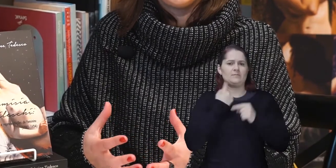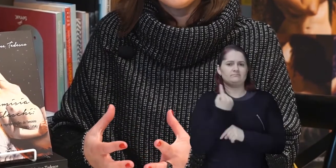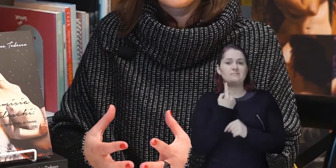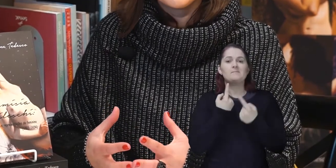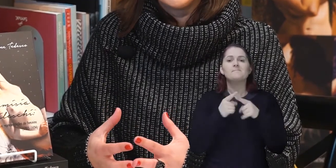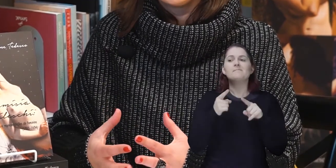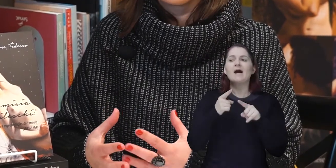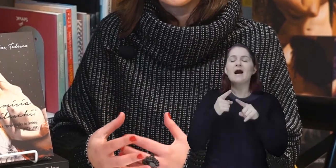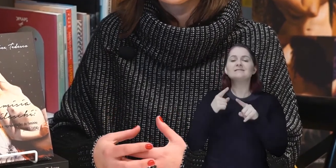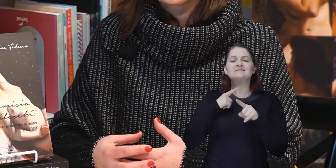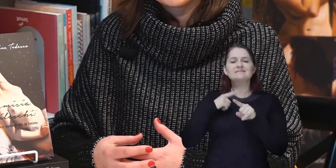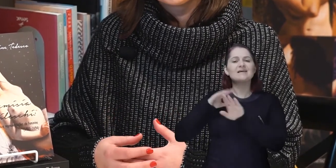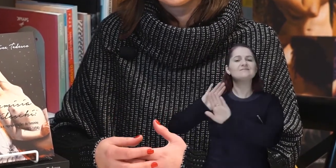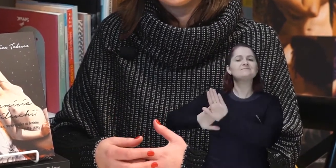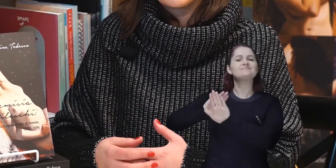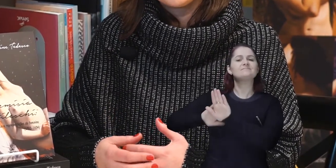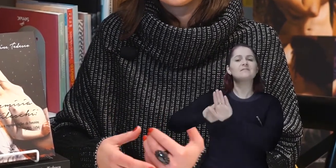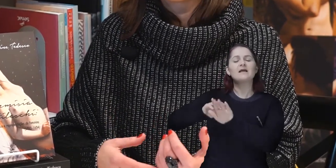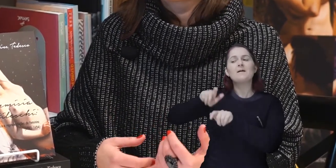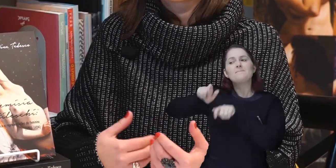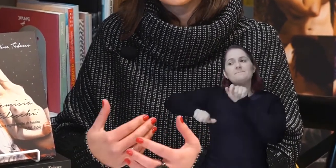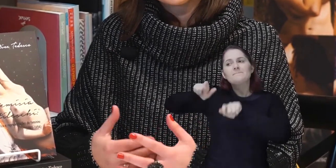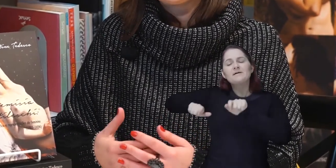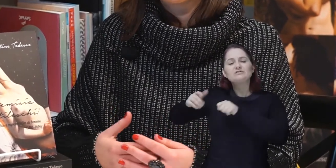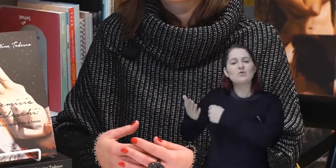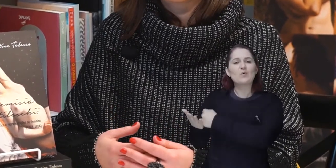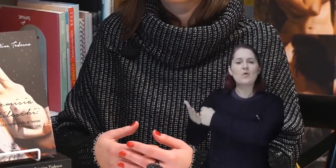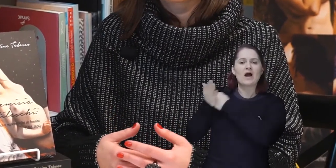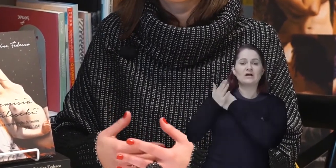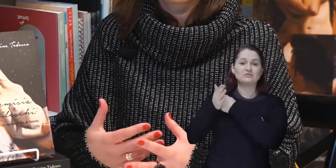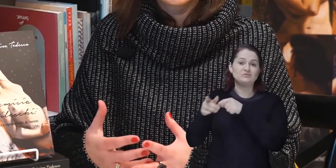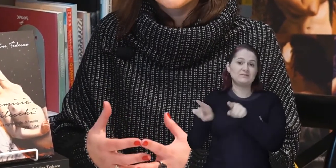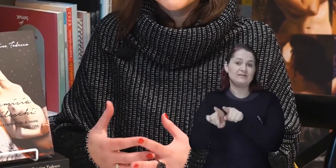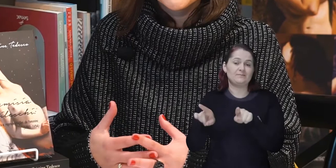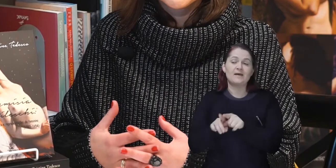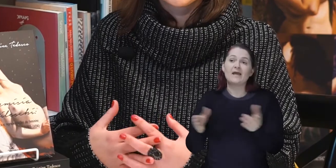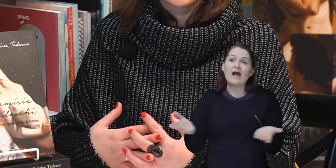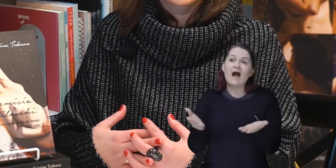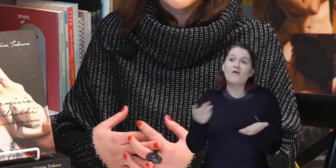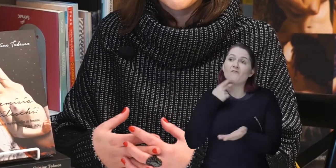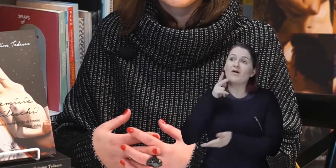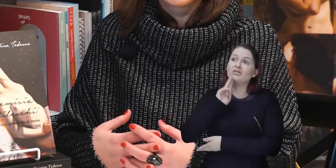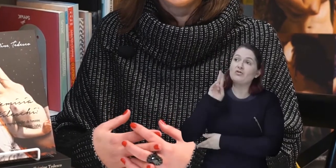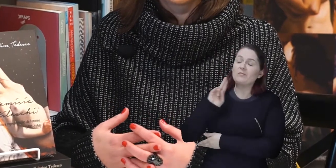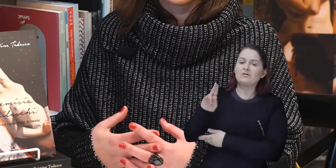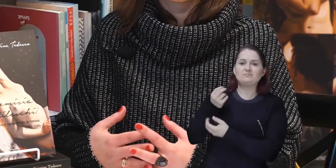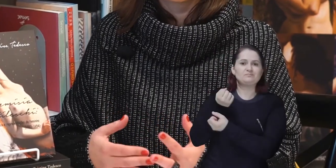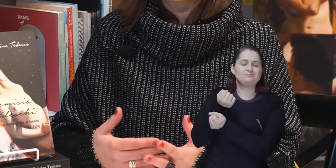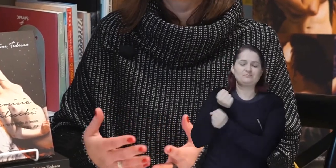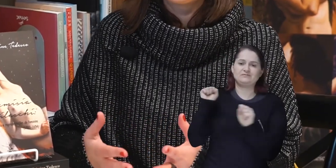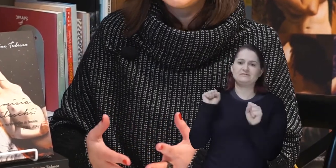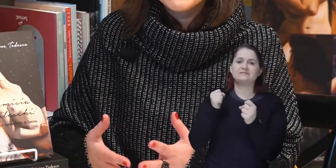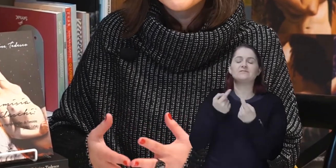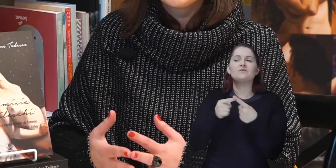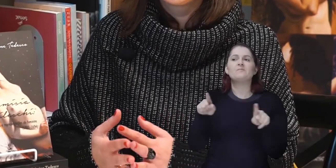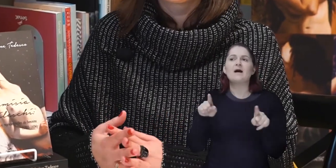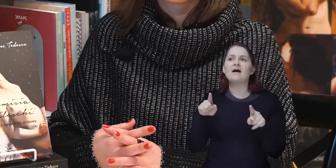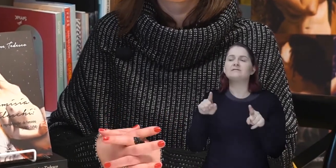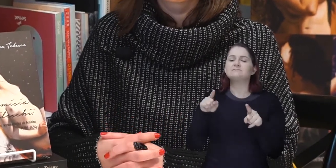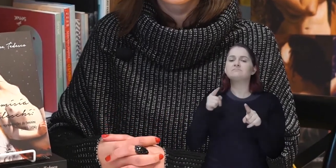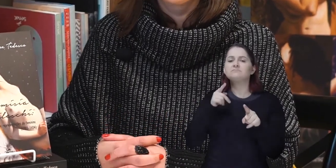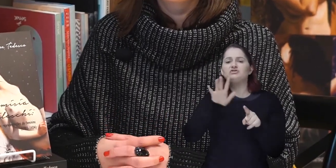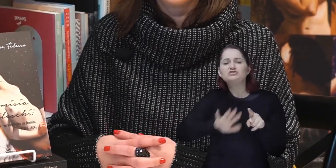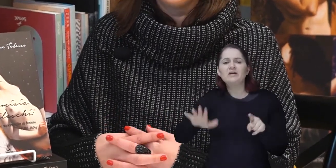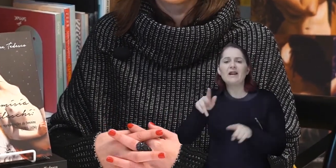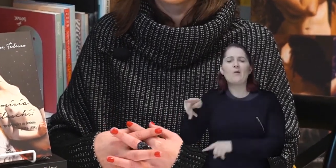do livro foi um processo solitário, mas por trás disso existiram muitas pessoas que colaboraram, né? Na impossibilidade de citar